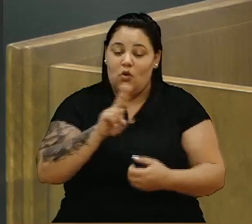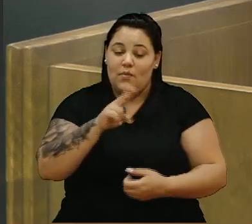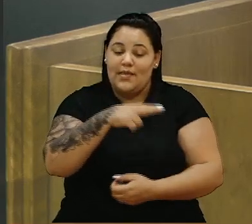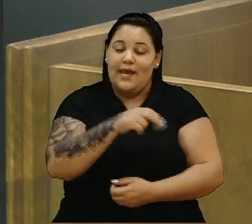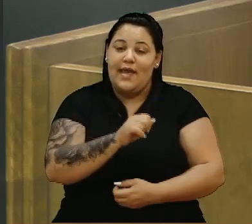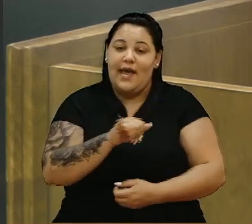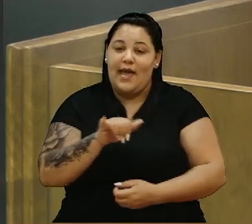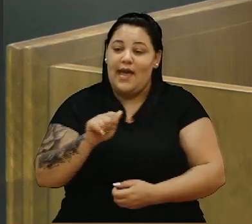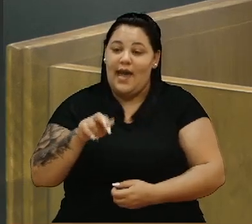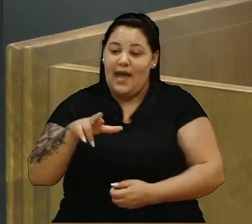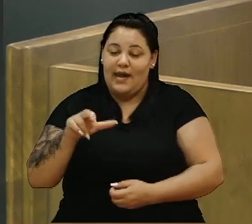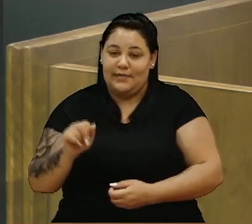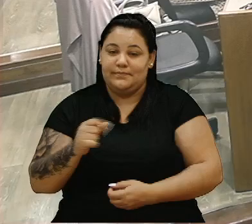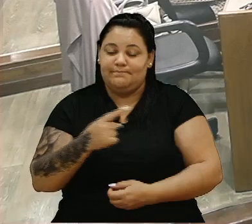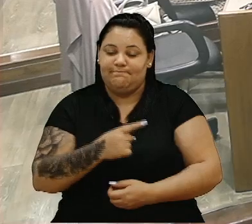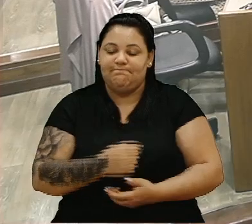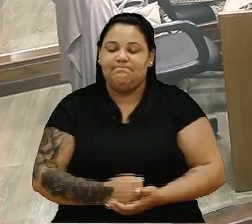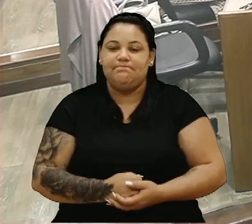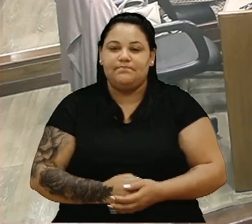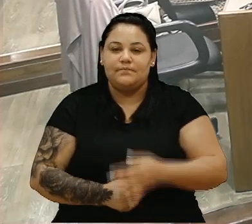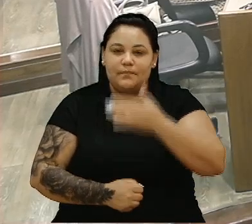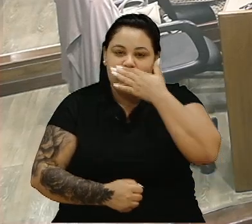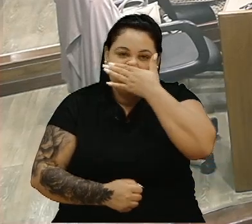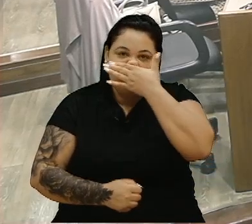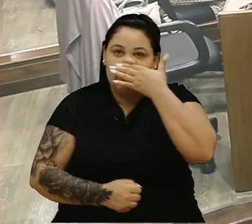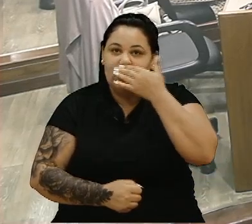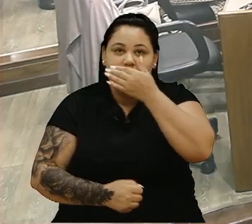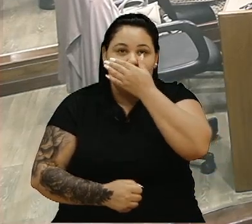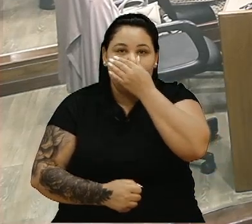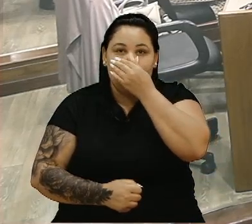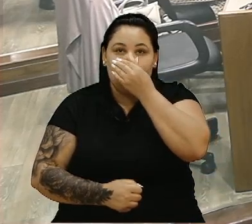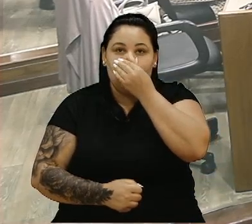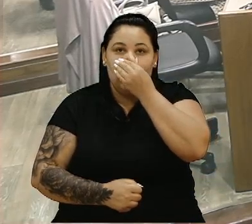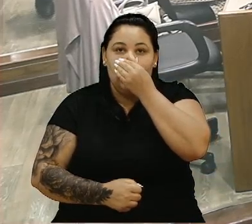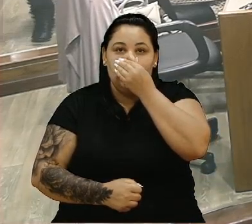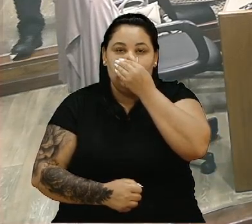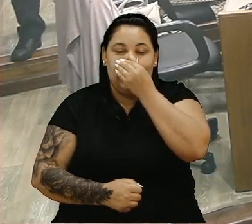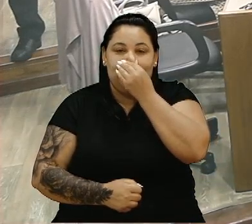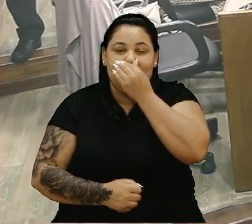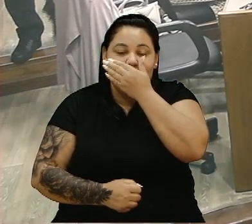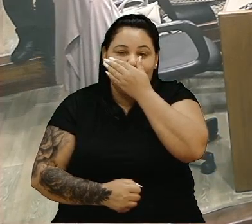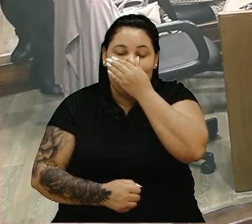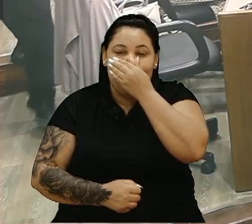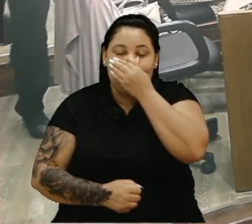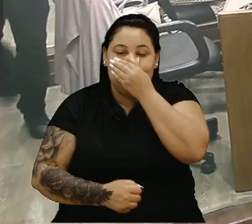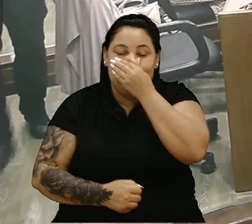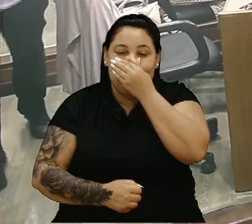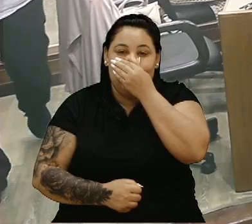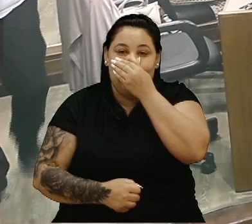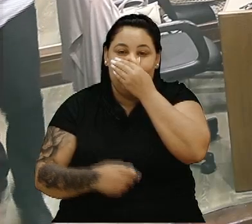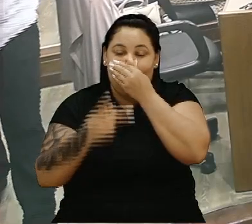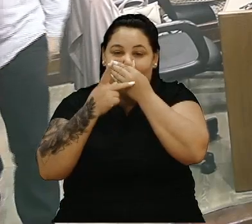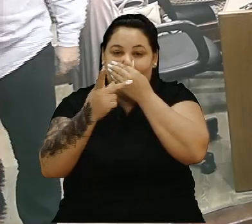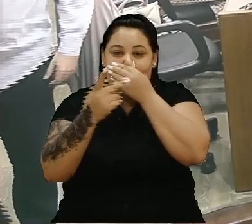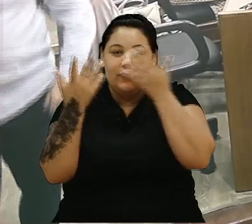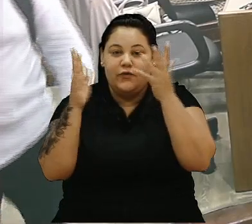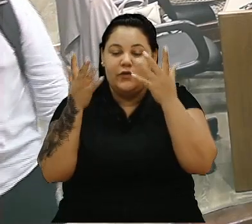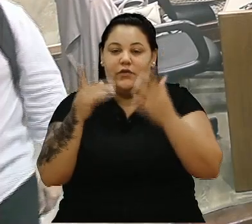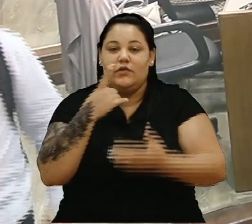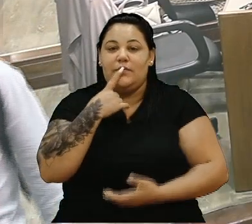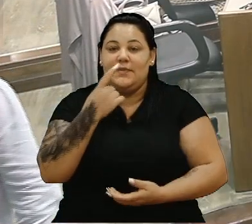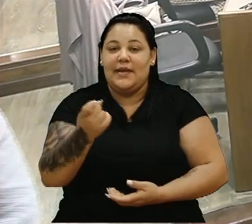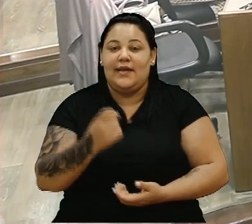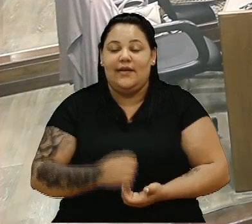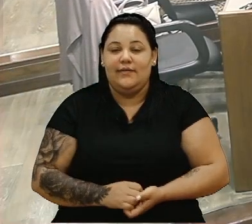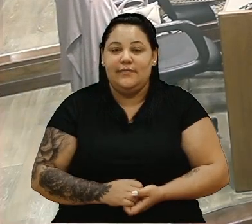Sua parte, vereador. Parabenizar a senhora, vereadora Rose, pela disposição e apresentação aí dos números e das importantes pautas. E eu